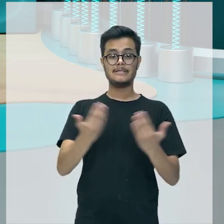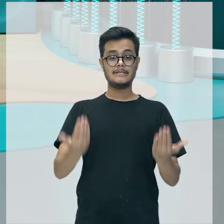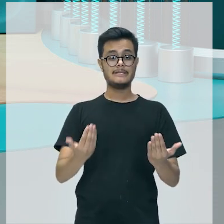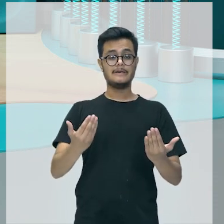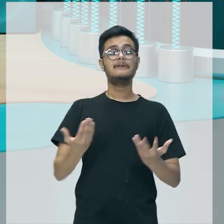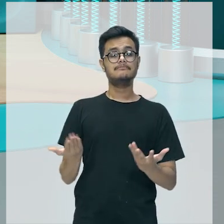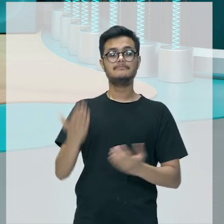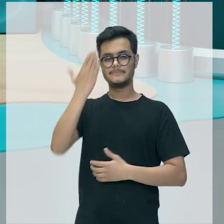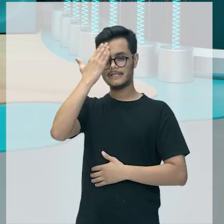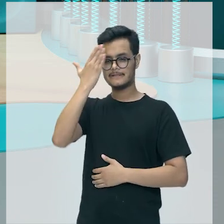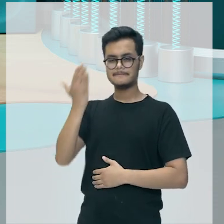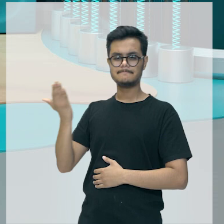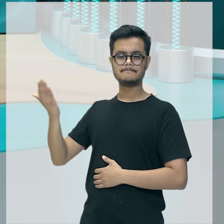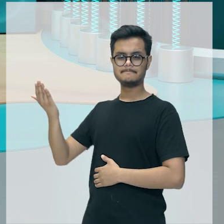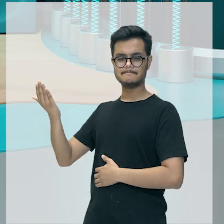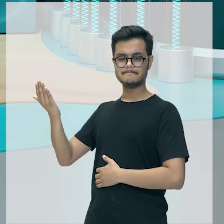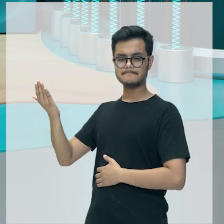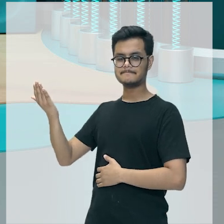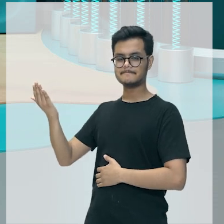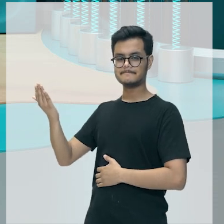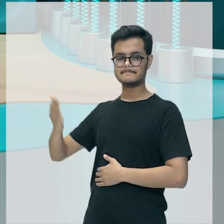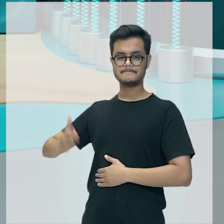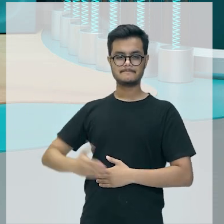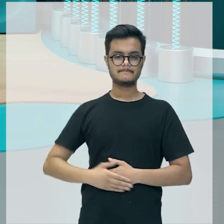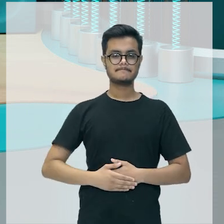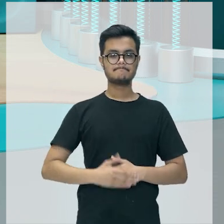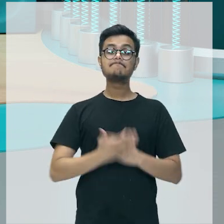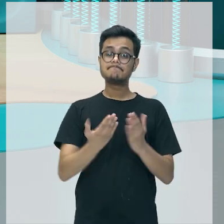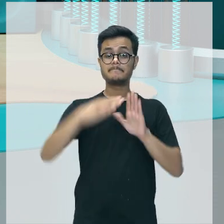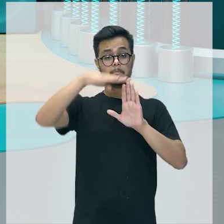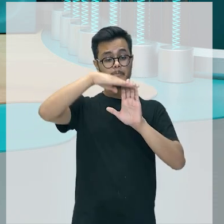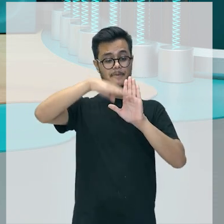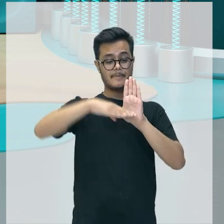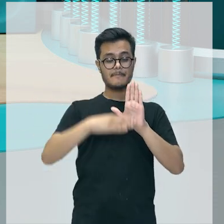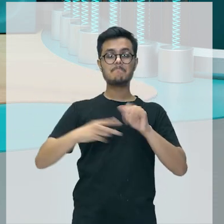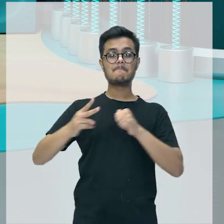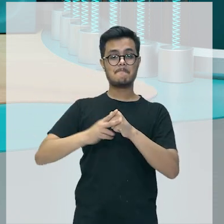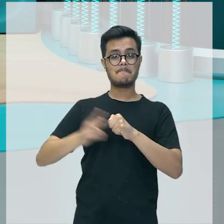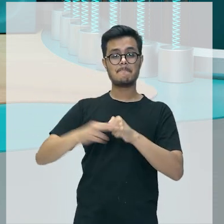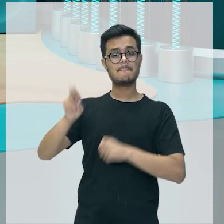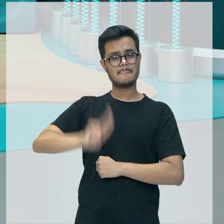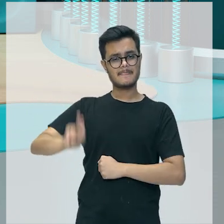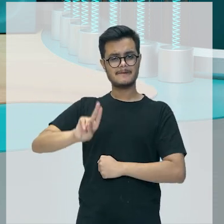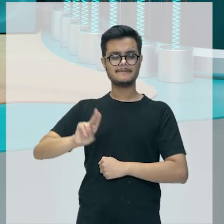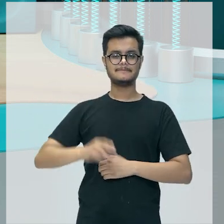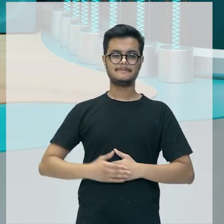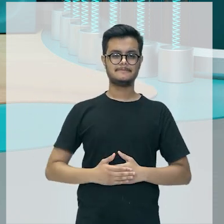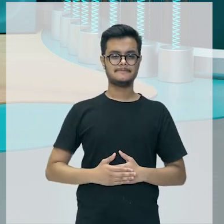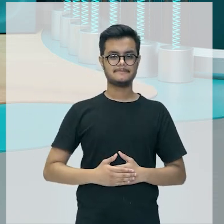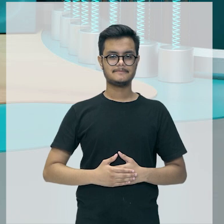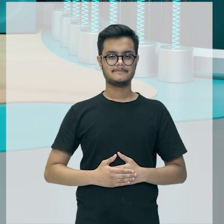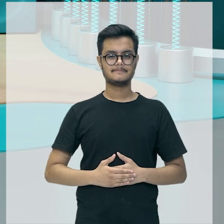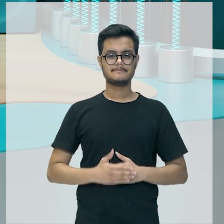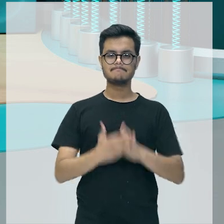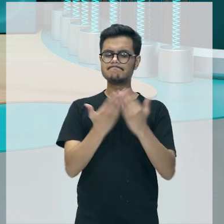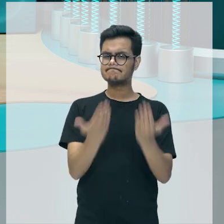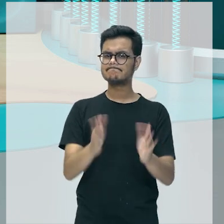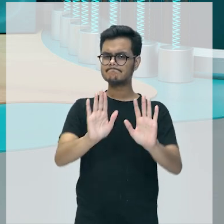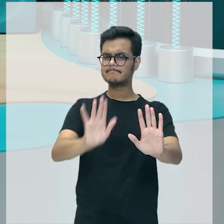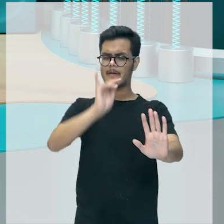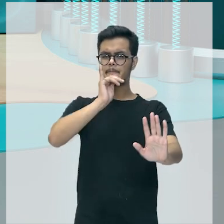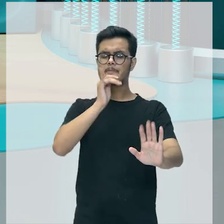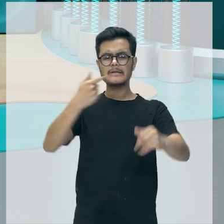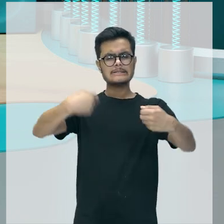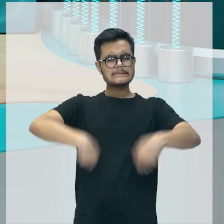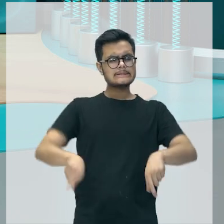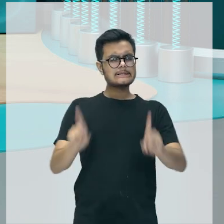dele é deferred. O primeiro lacked, traveled, deferred. O que pega aqui um